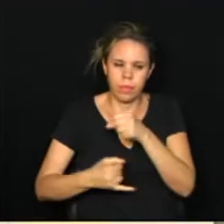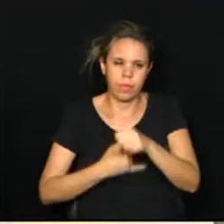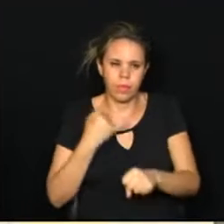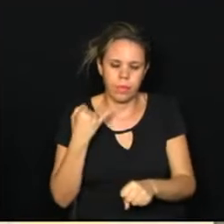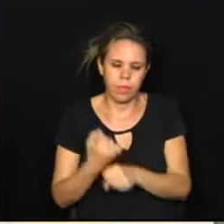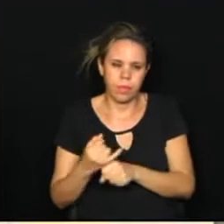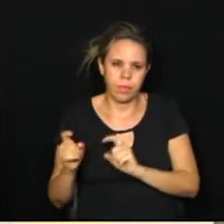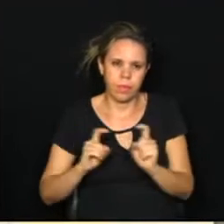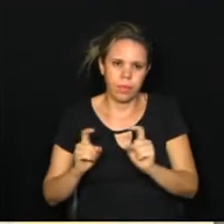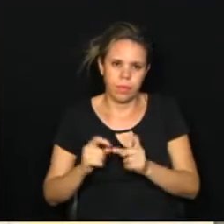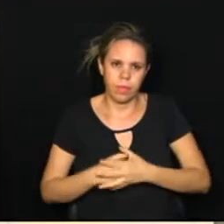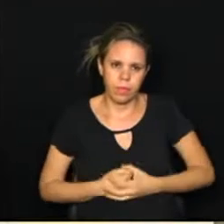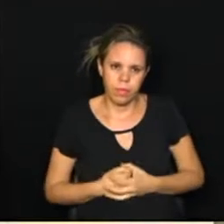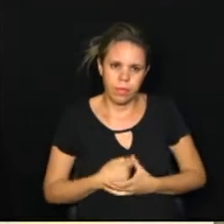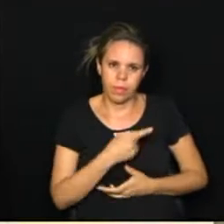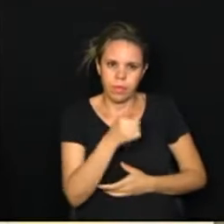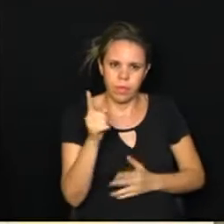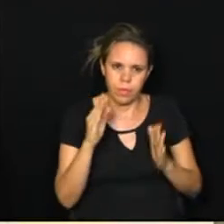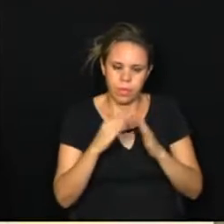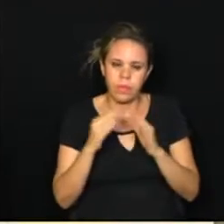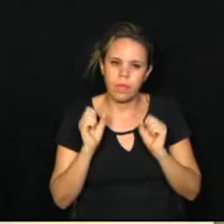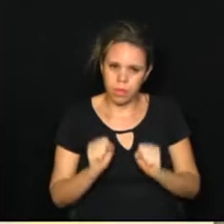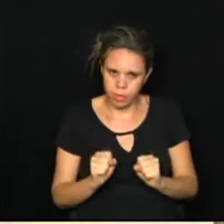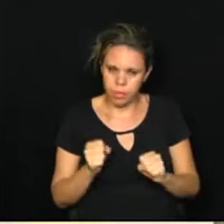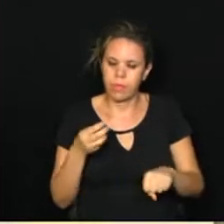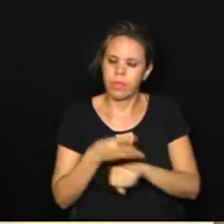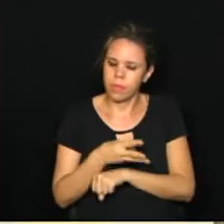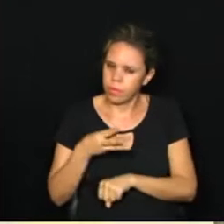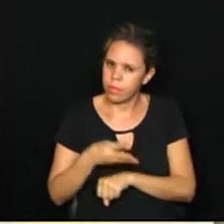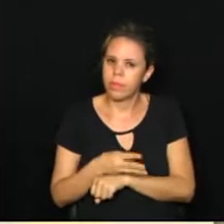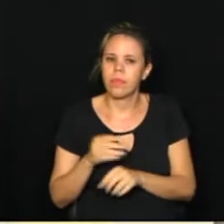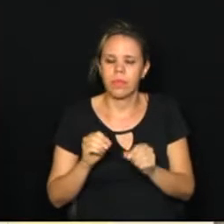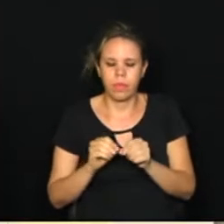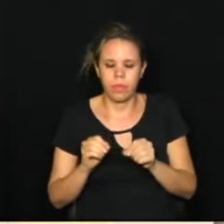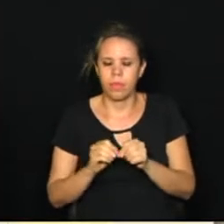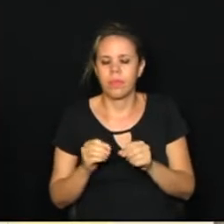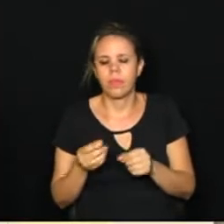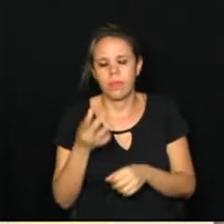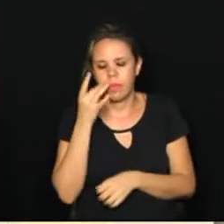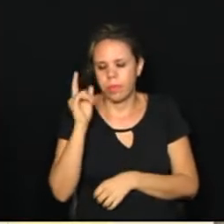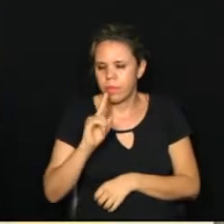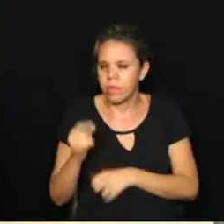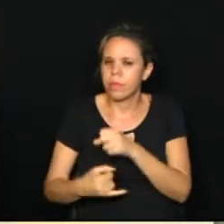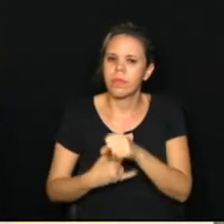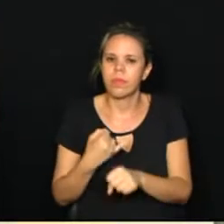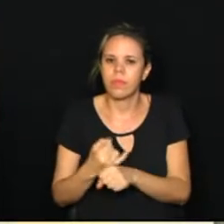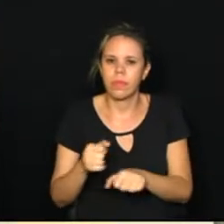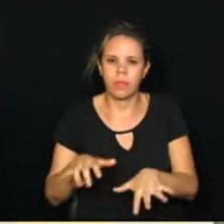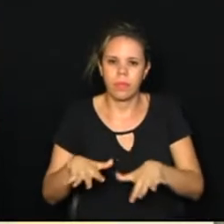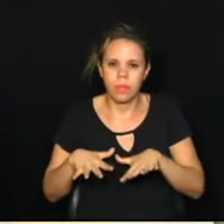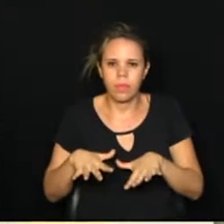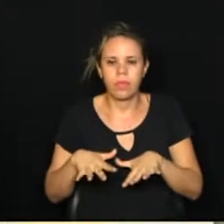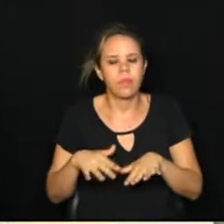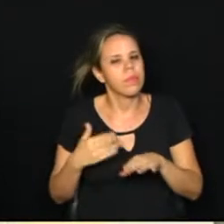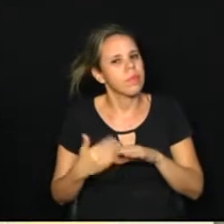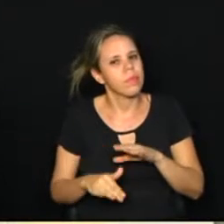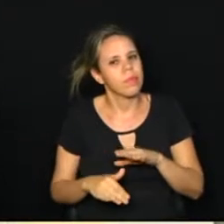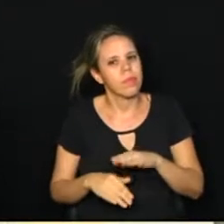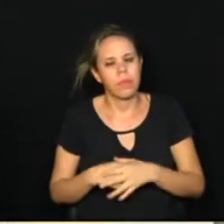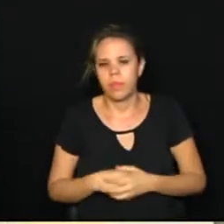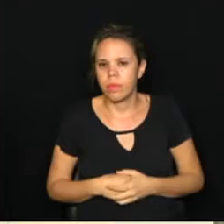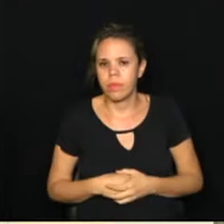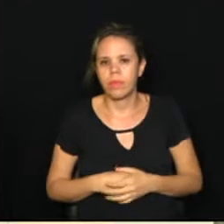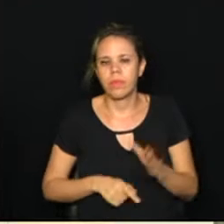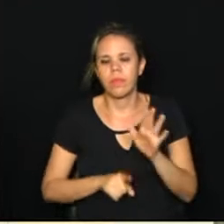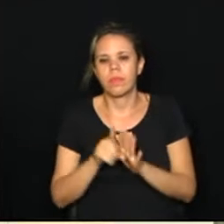nesta reunião, mas você aí de casa pode participar, mesmo que não presencialmente aqui com a gente no plenário, enviando as suas perguntas,